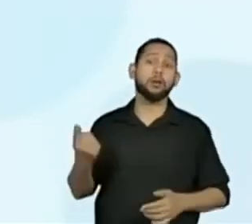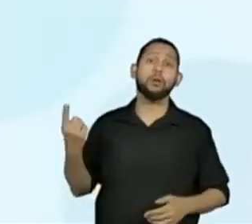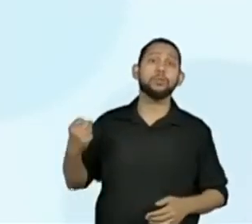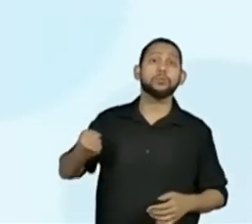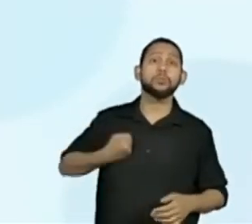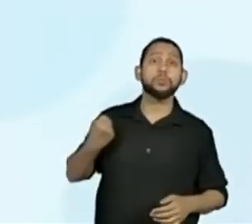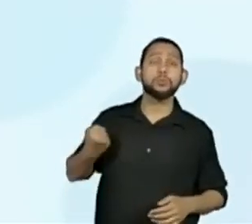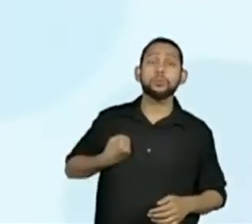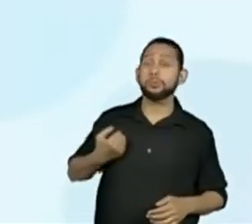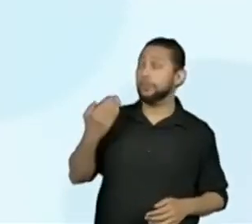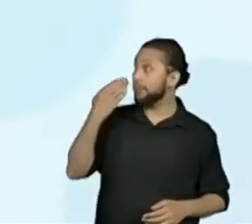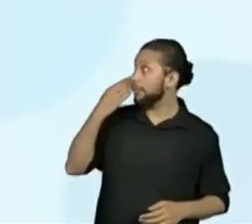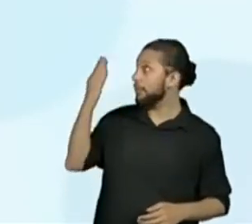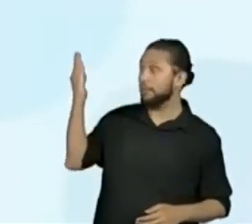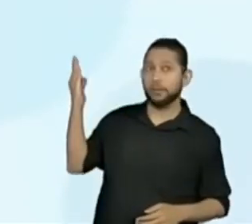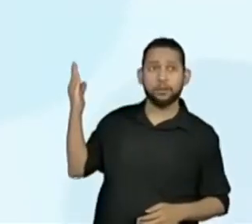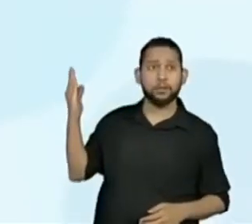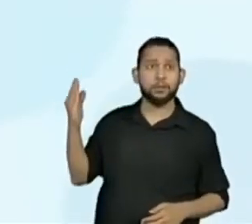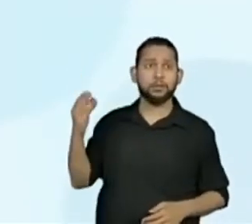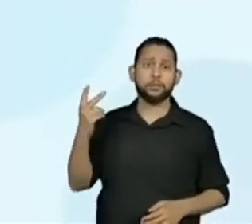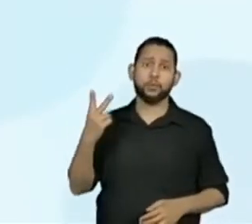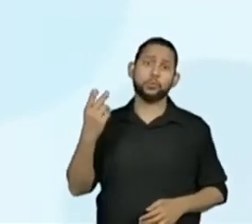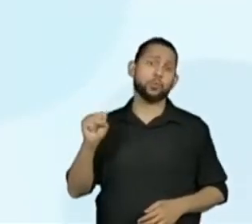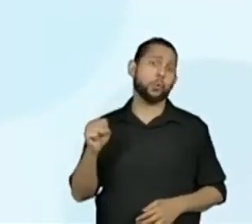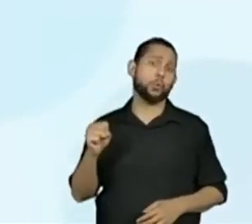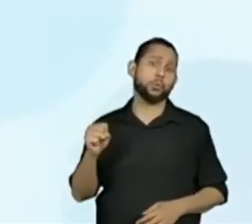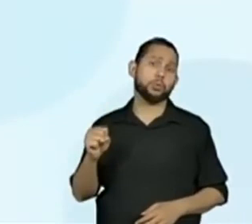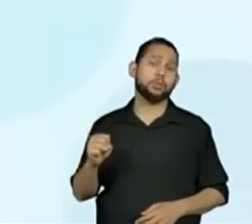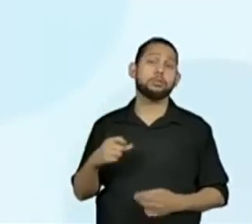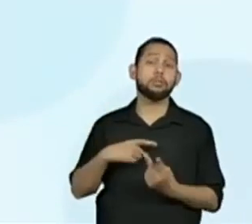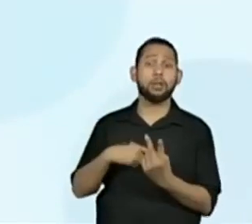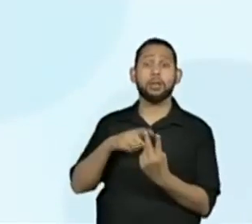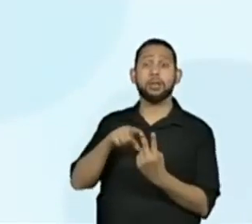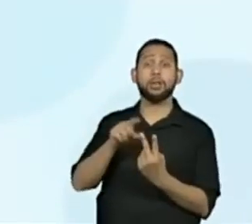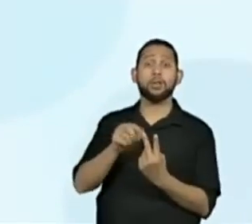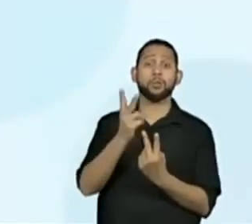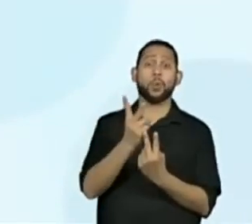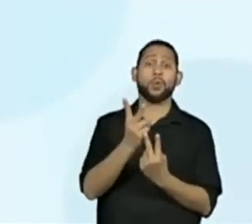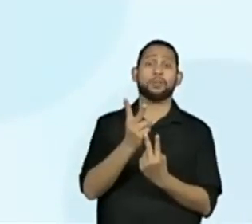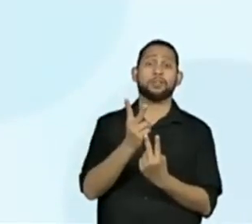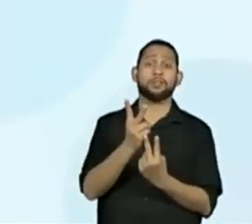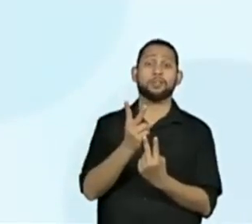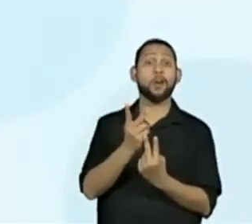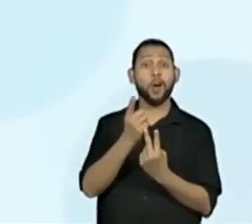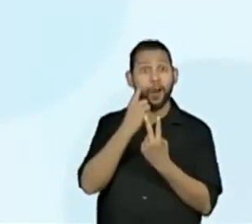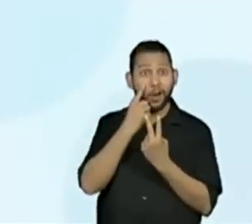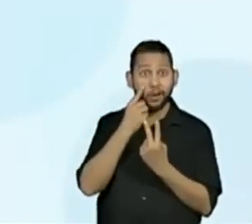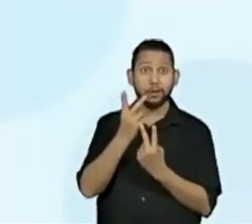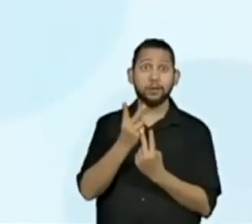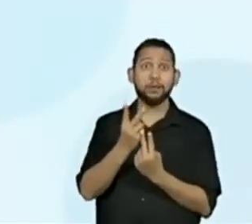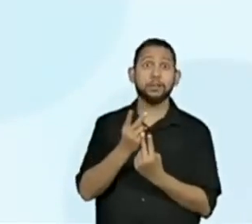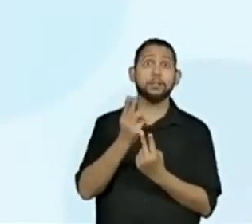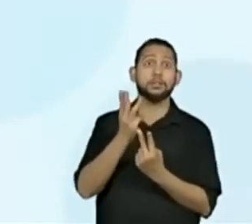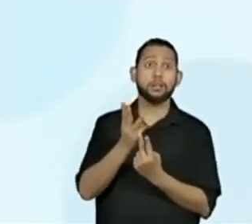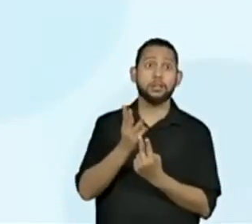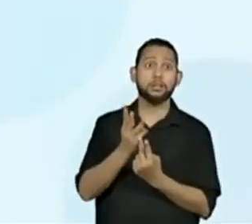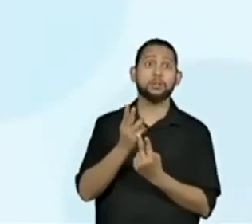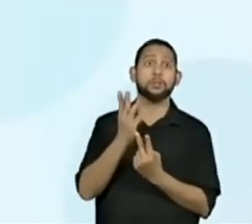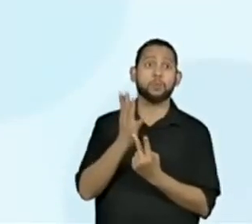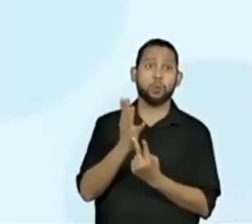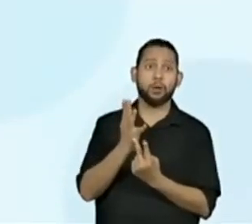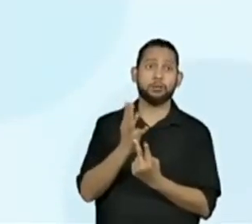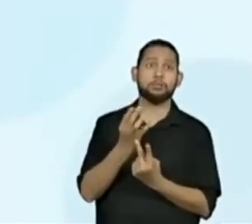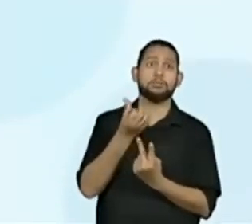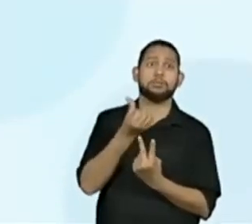olha só. Esse primeiro número só tem 2 dezenas. Os demais têm mais dezenas do que isso. Então,